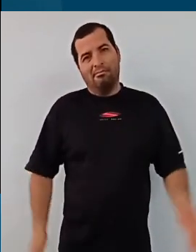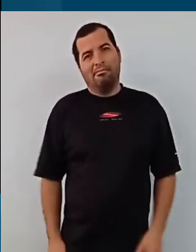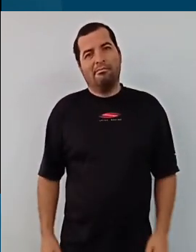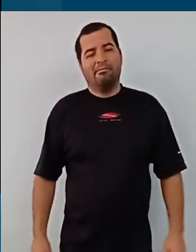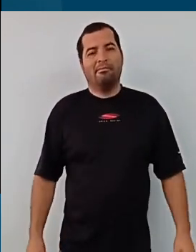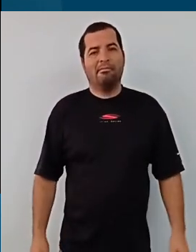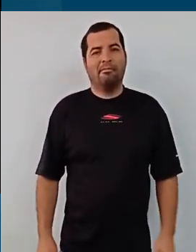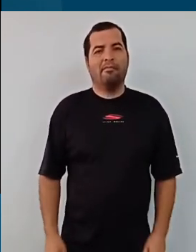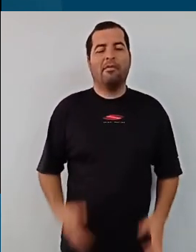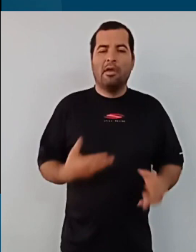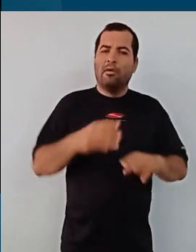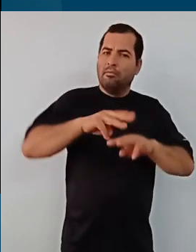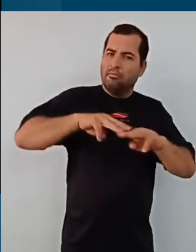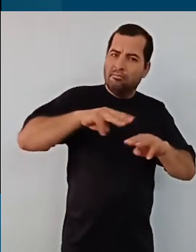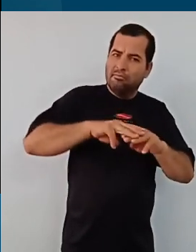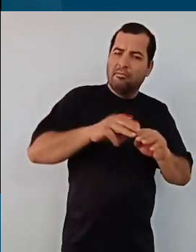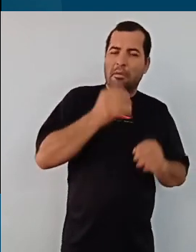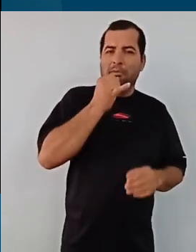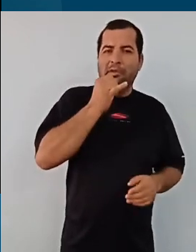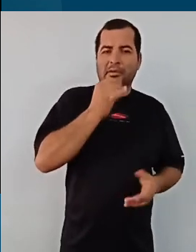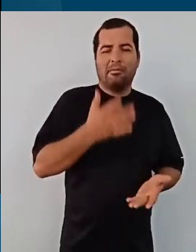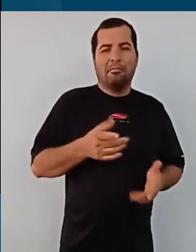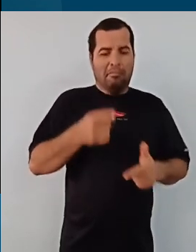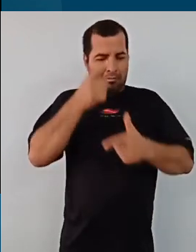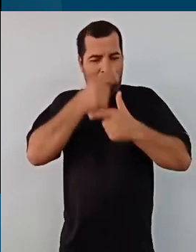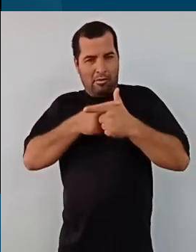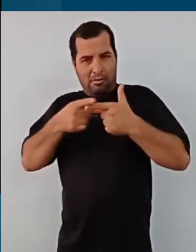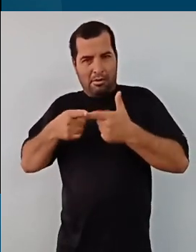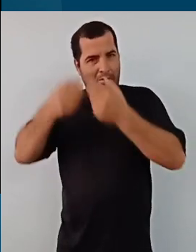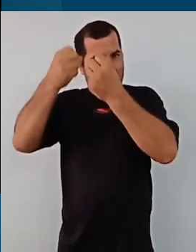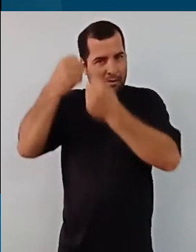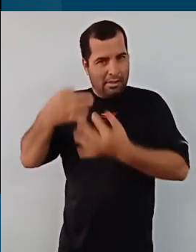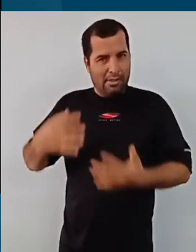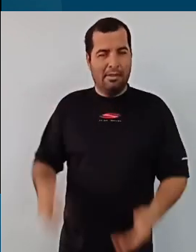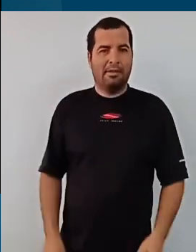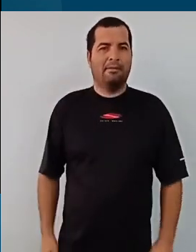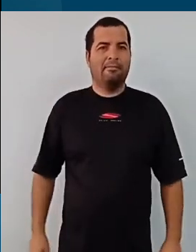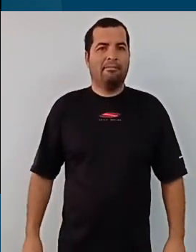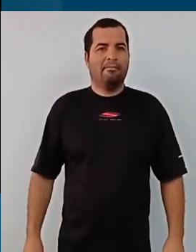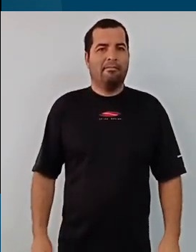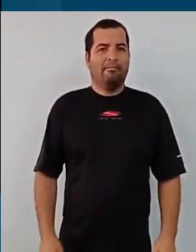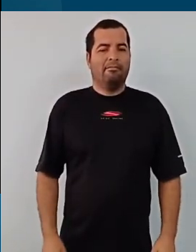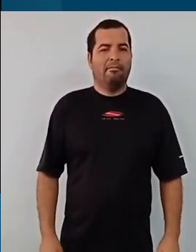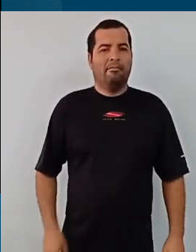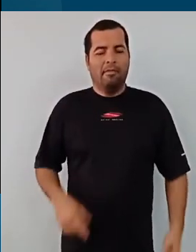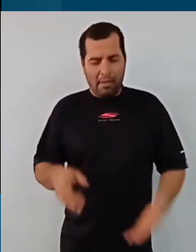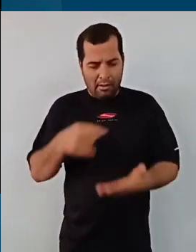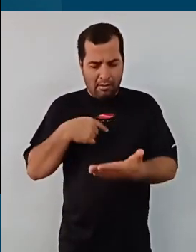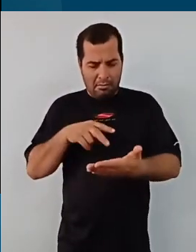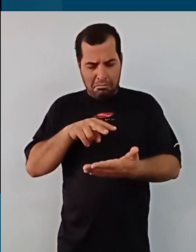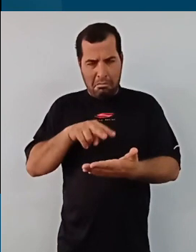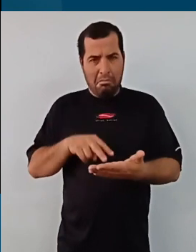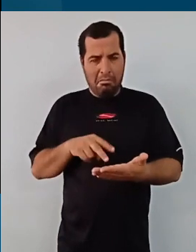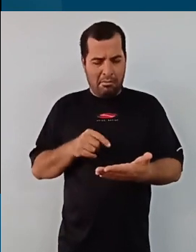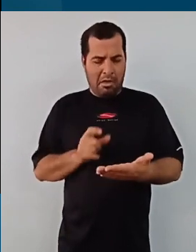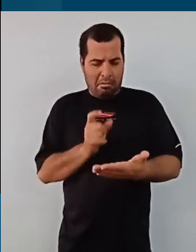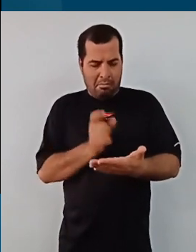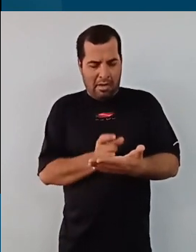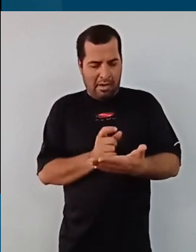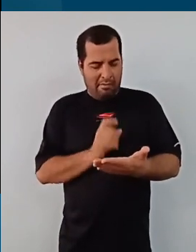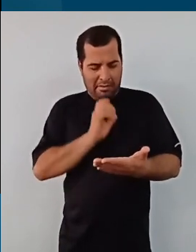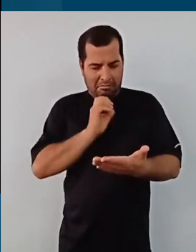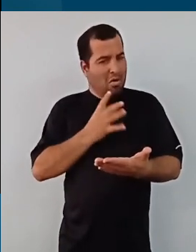matemática, isso é visível. Você dá um problema para o menino, nesse tipo de situação, ele vai lendo a primeira